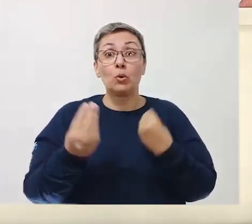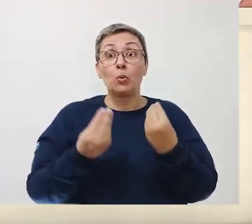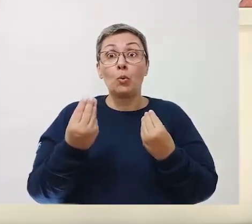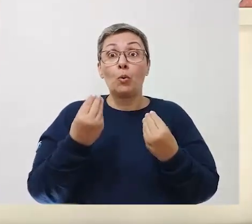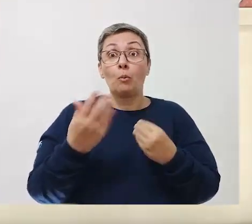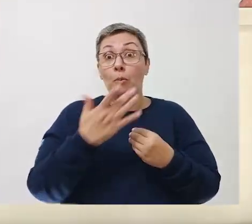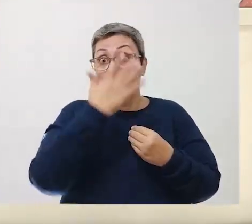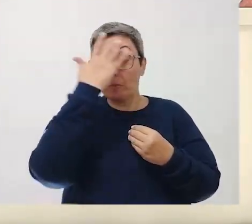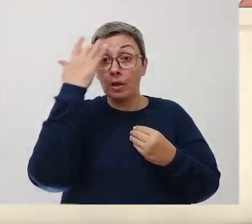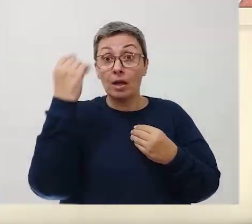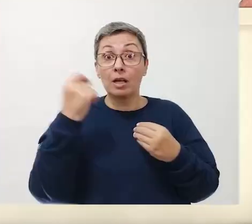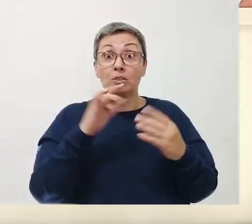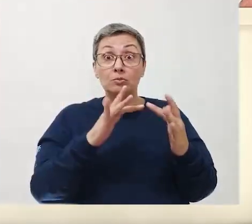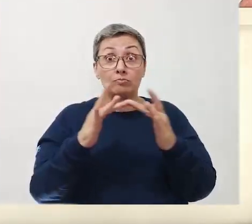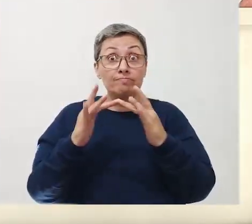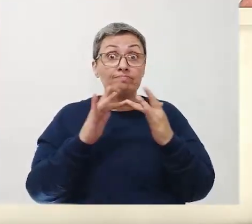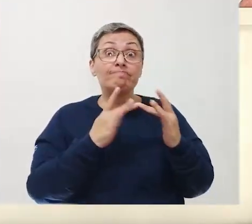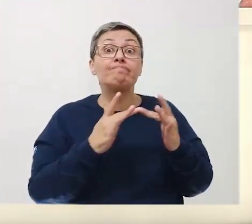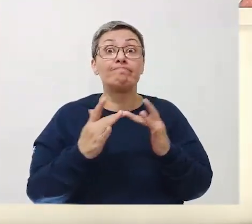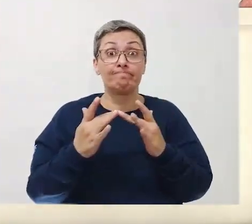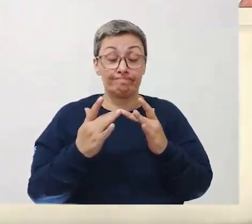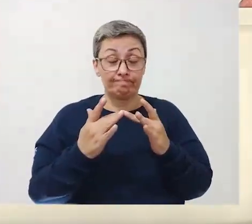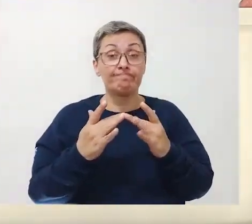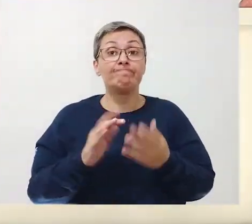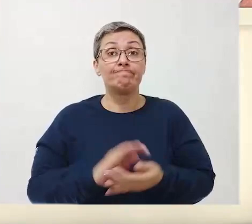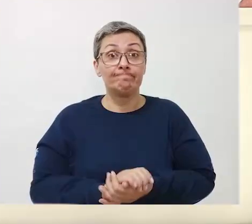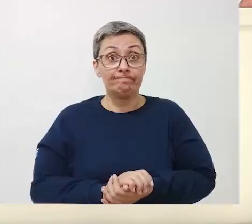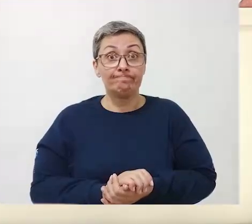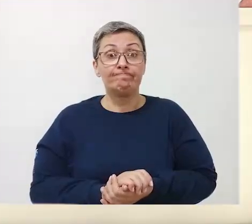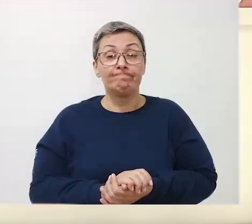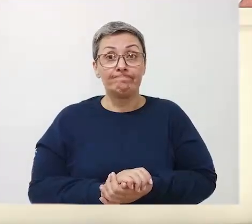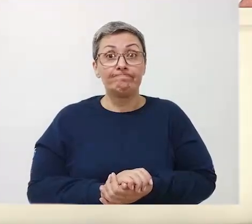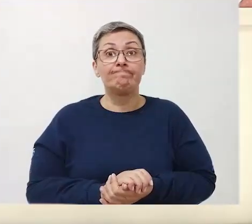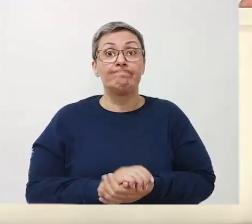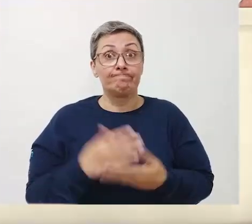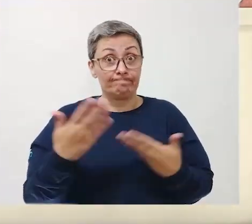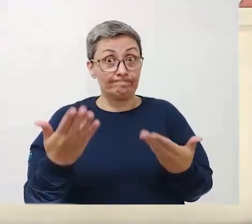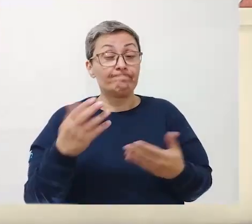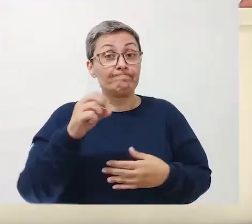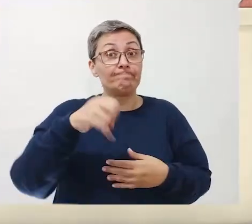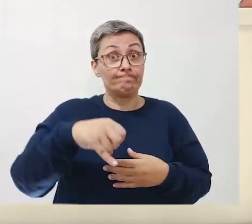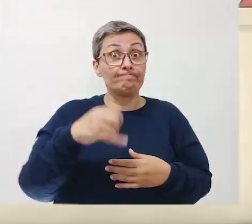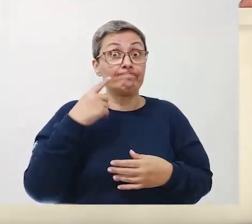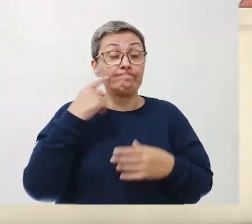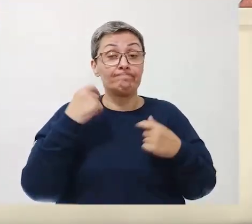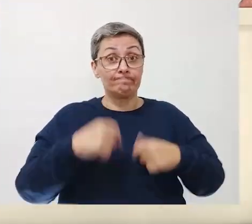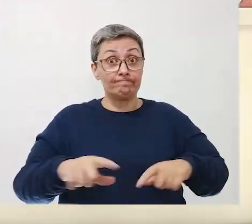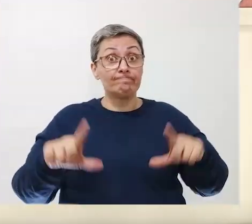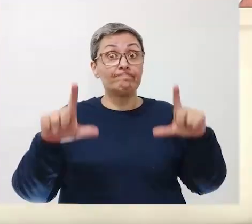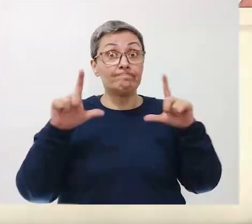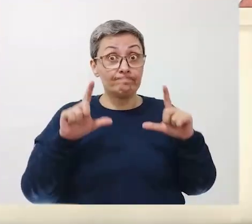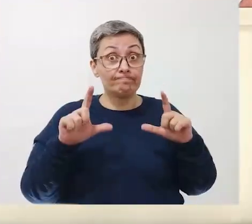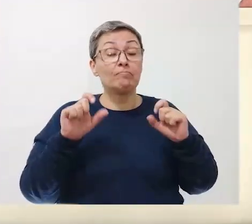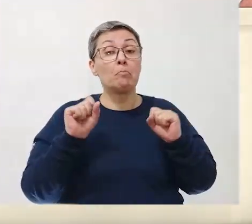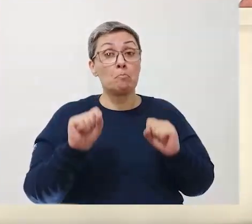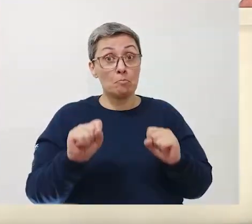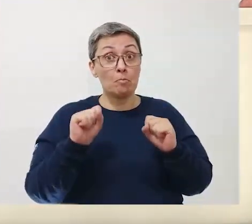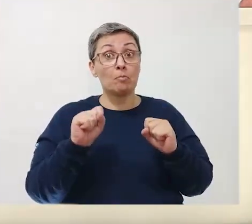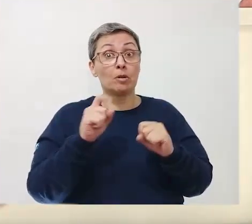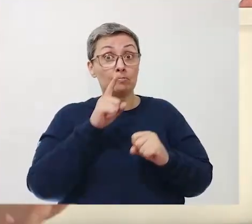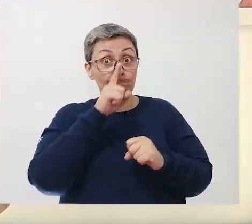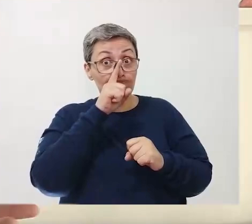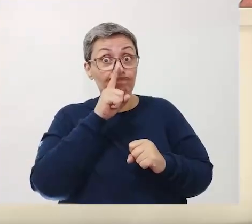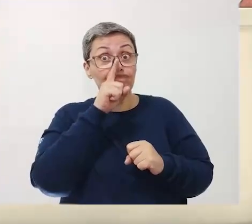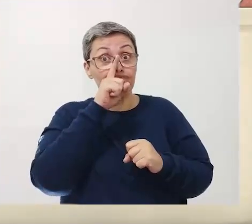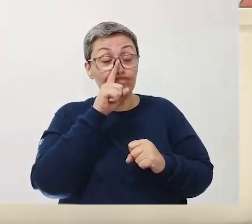estabelecem contatos? Sim, a superexposição pode ser perigosa, porque com apenas